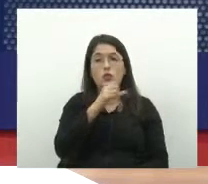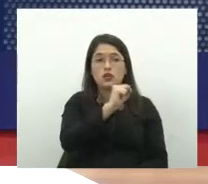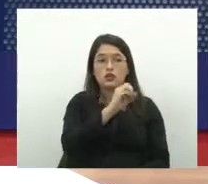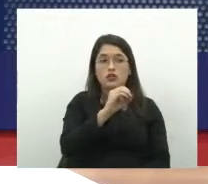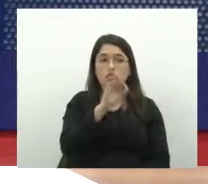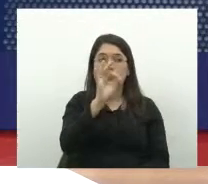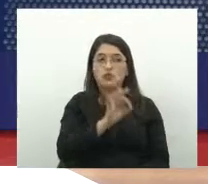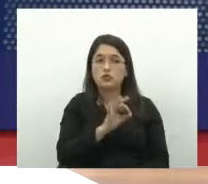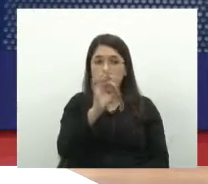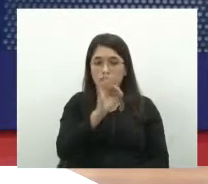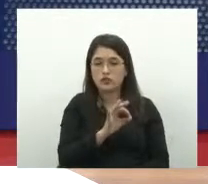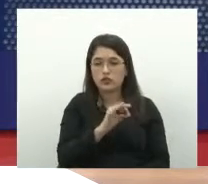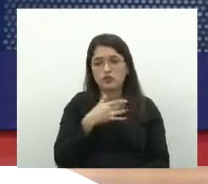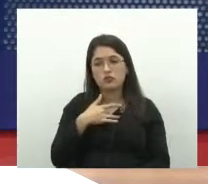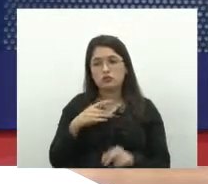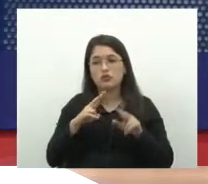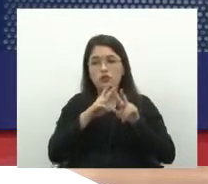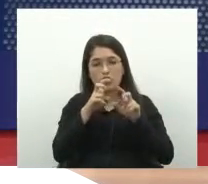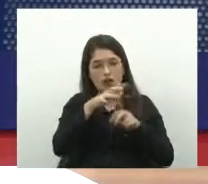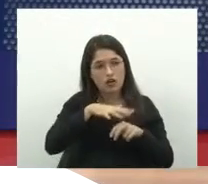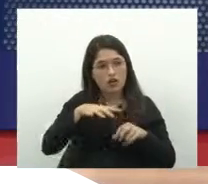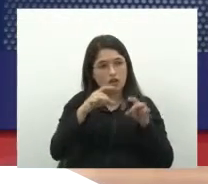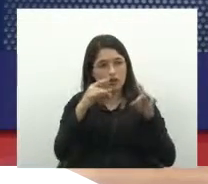80% deles atuando em funções técnicas.